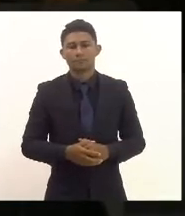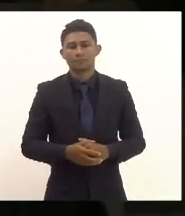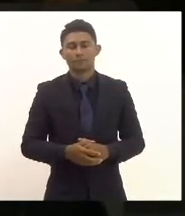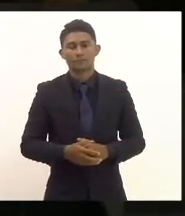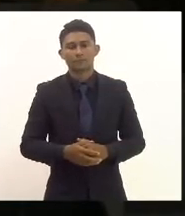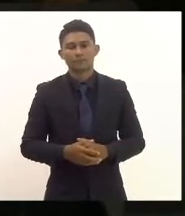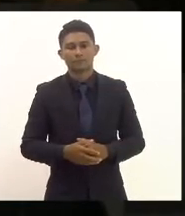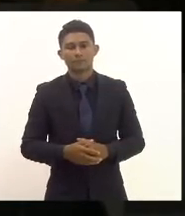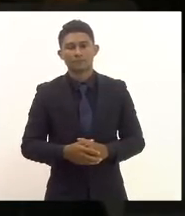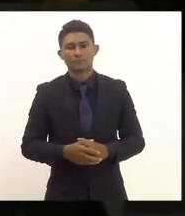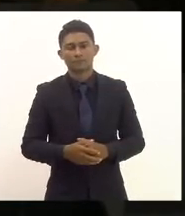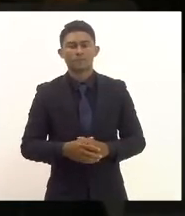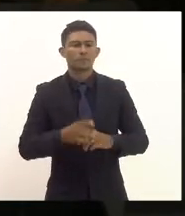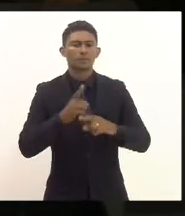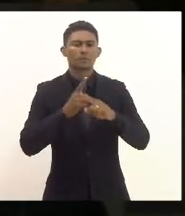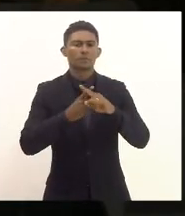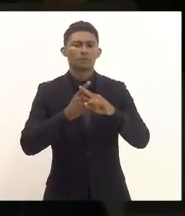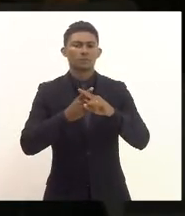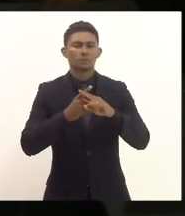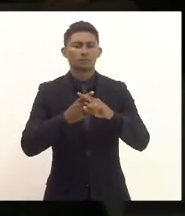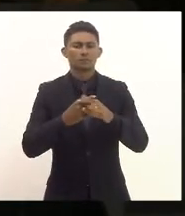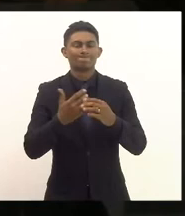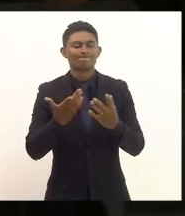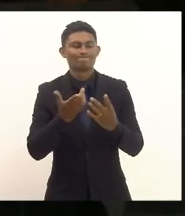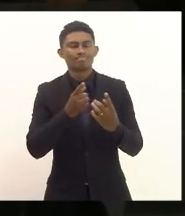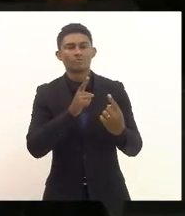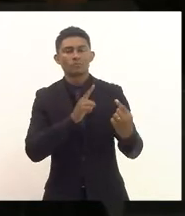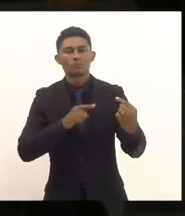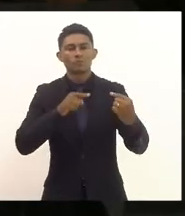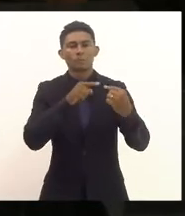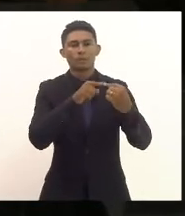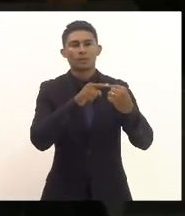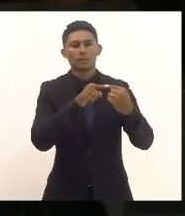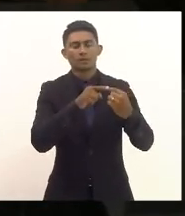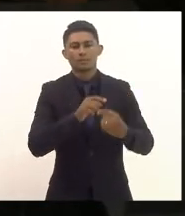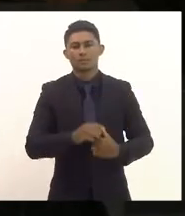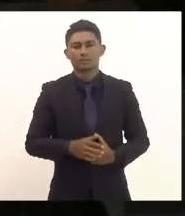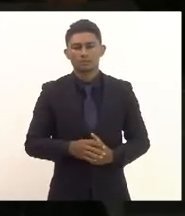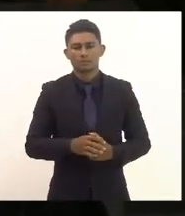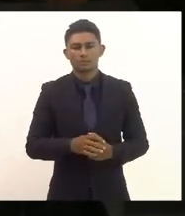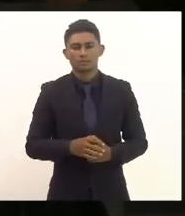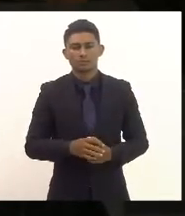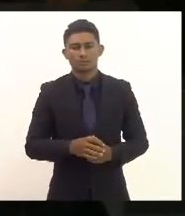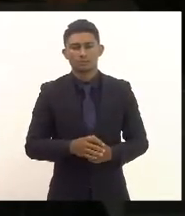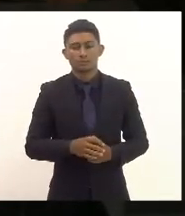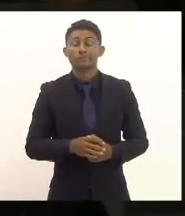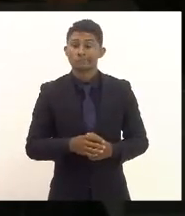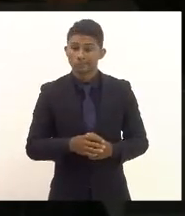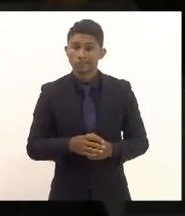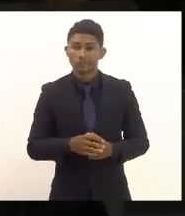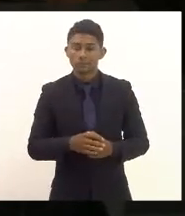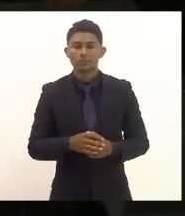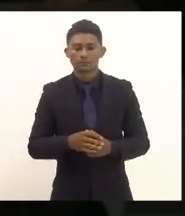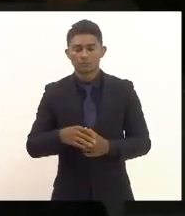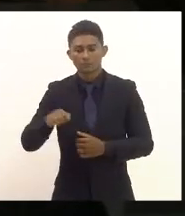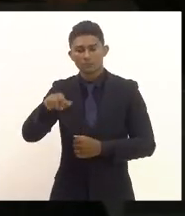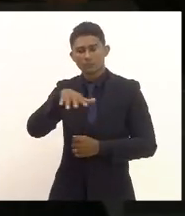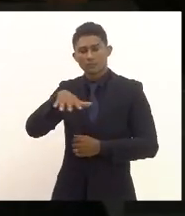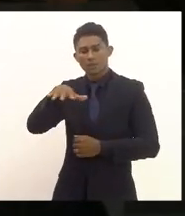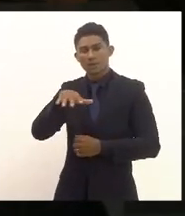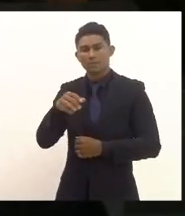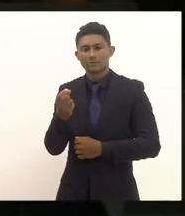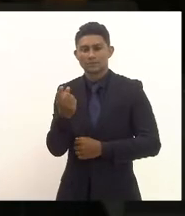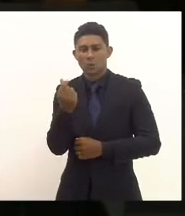sentido que entra em aspectos o inicialmente orçamentários